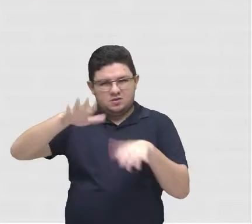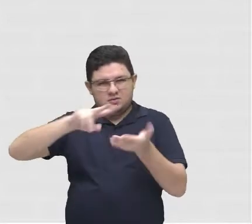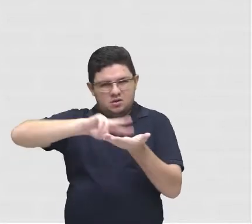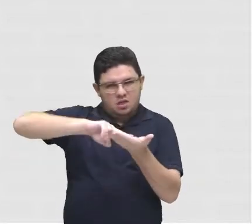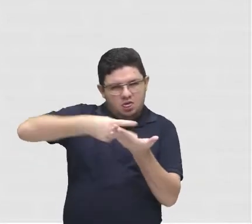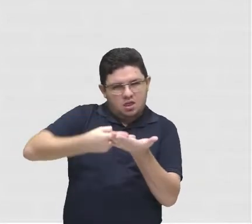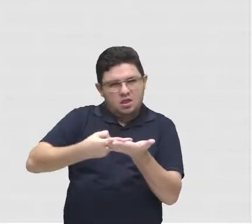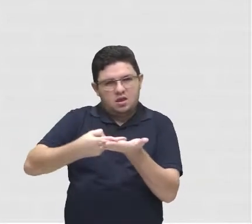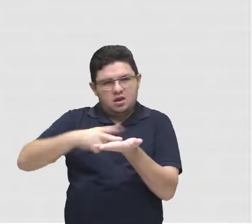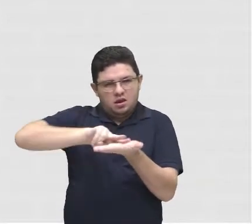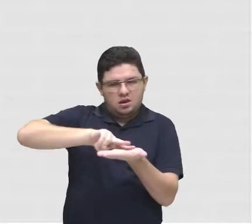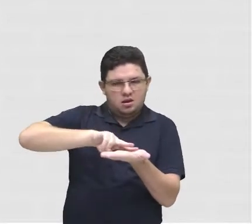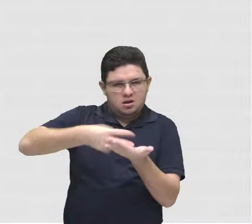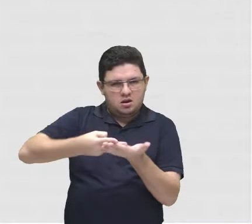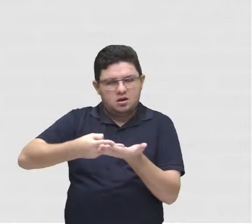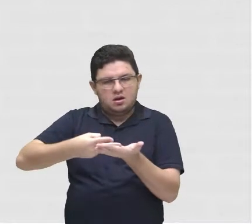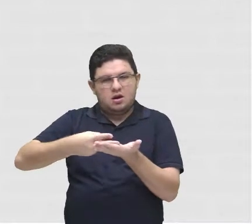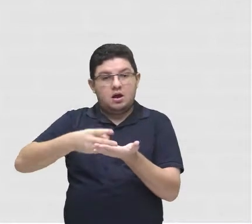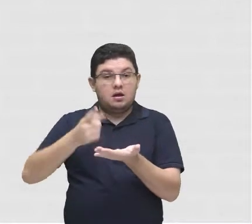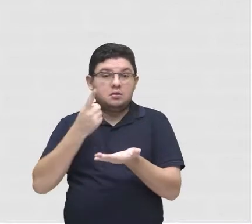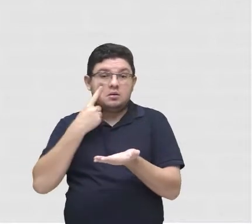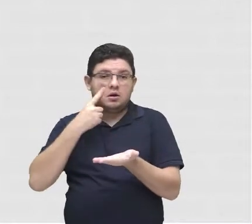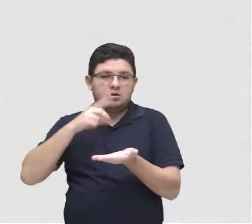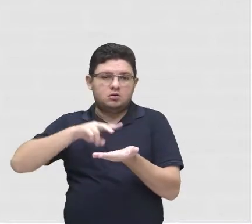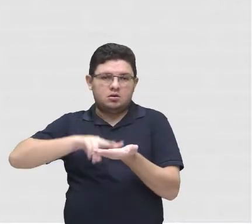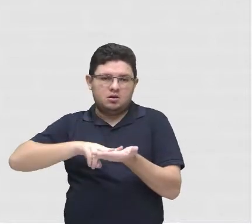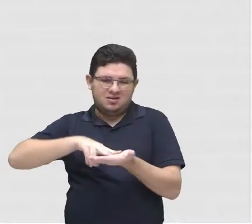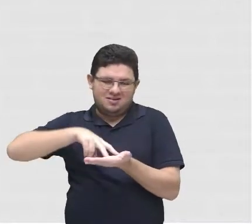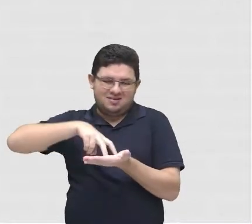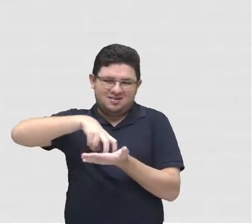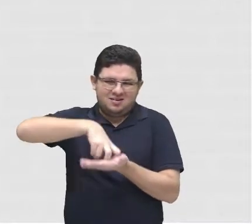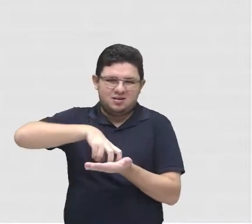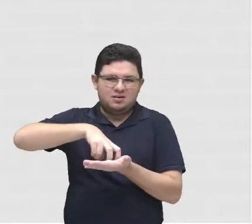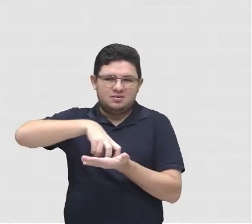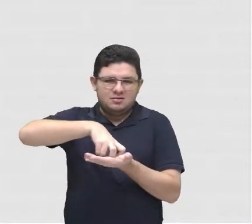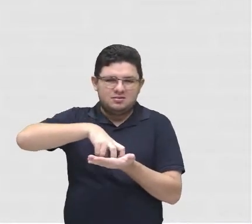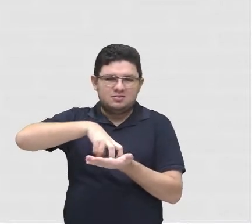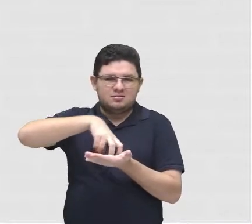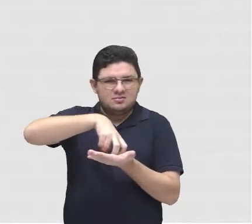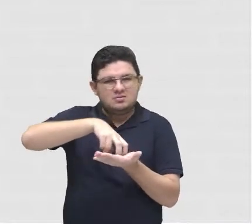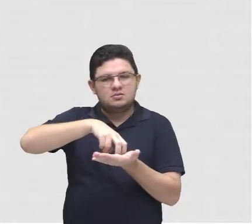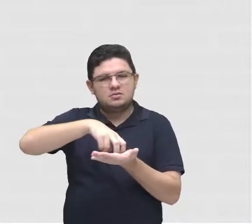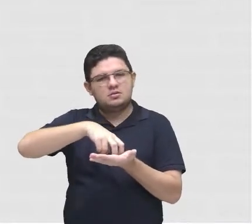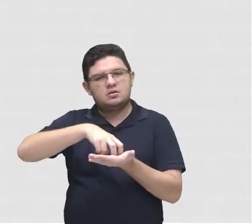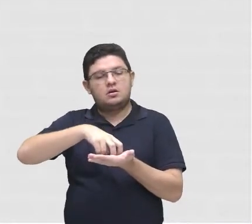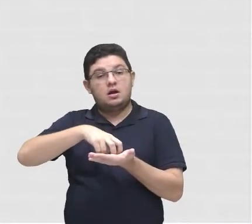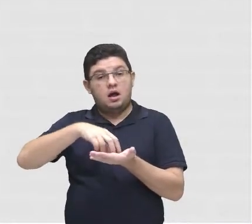ele engatinha, né? Ele vai começando a querer ficar